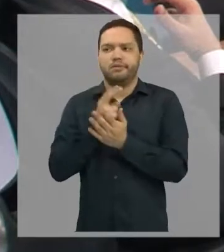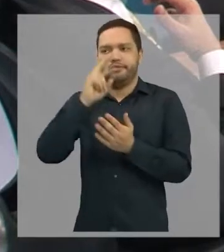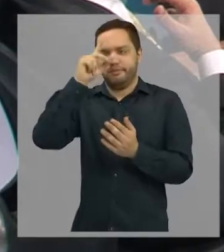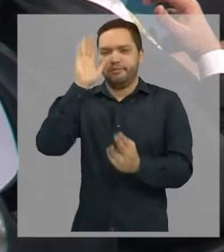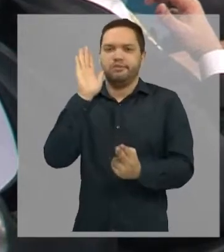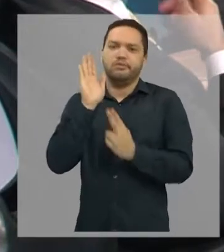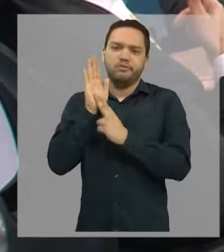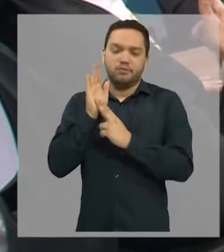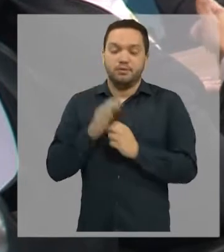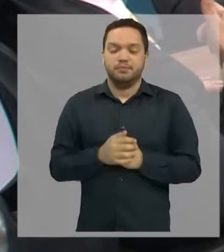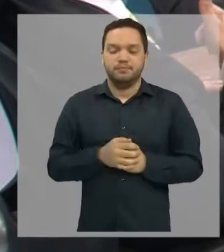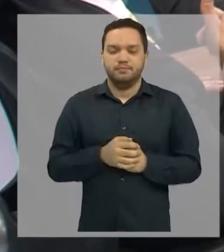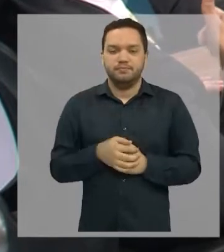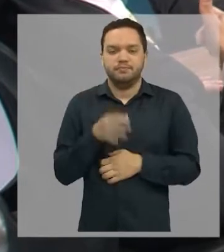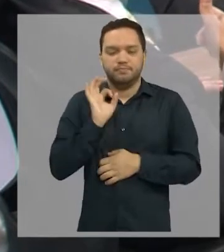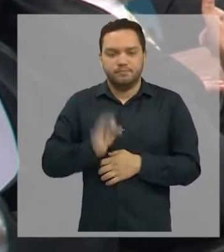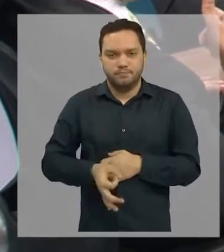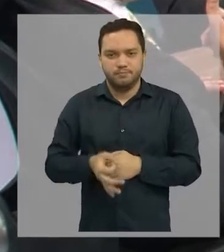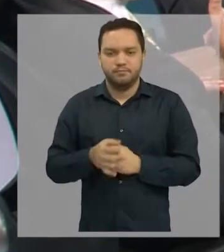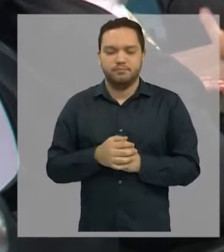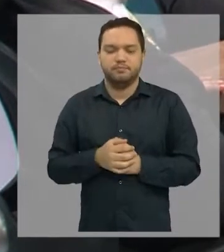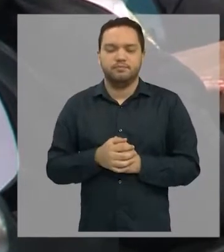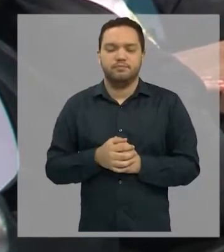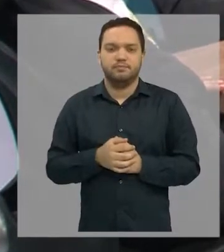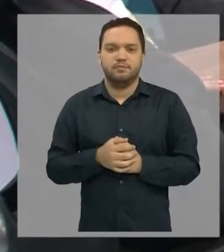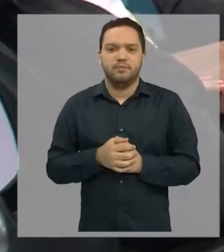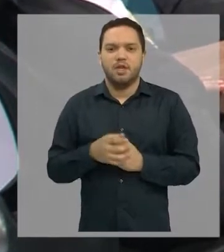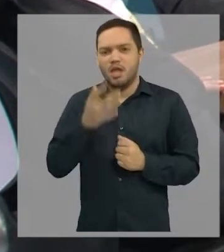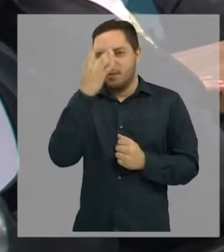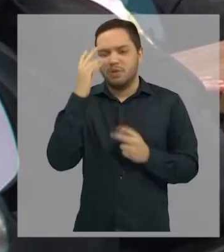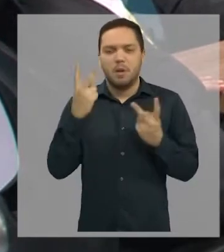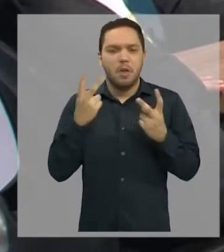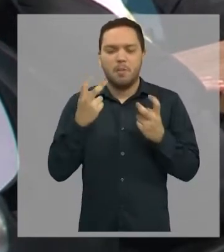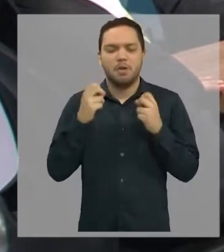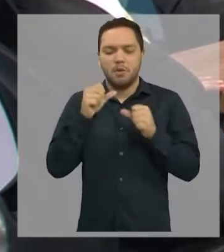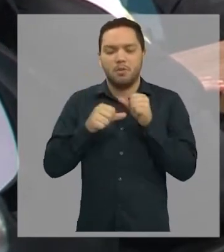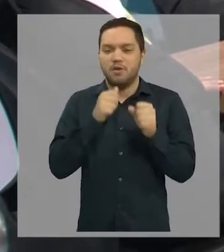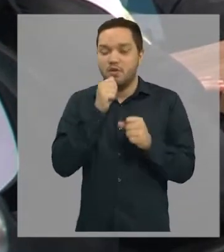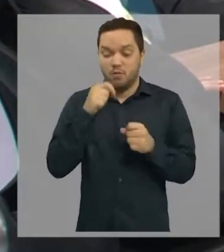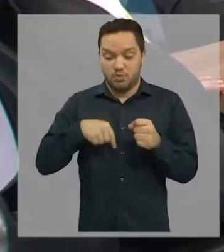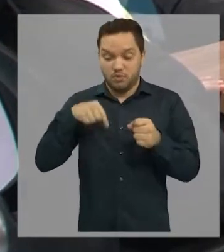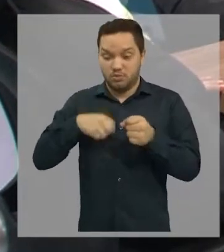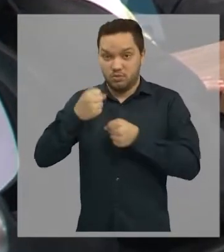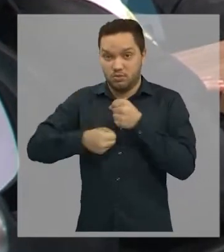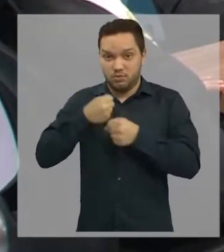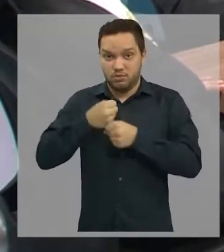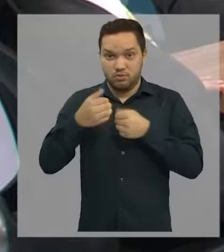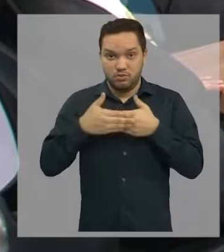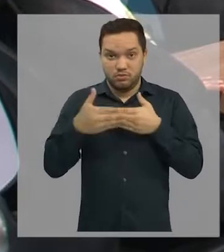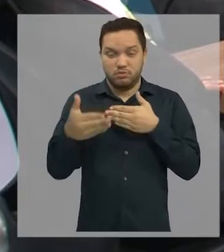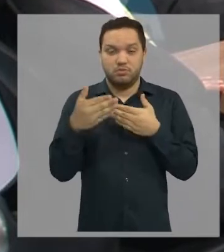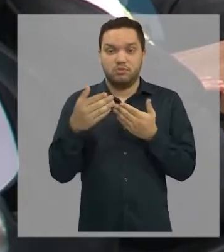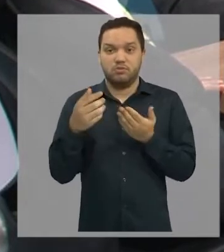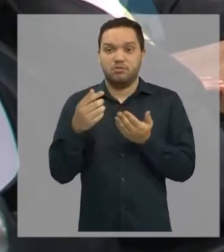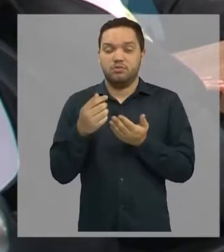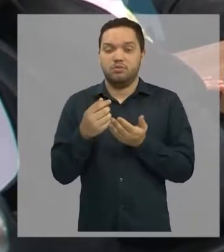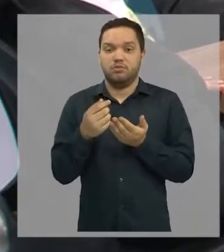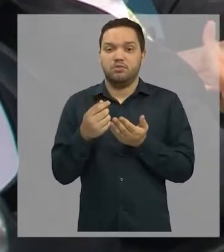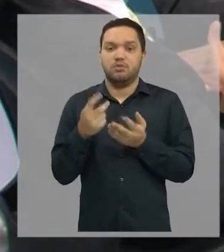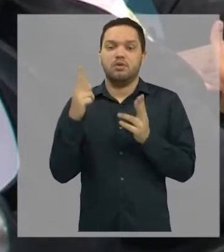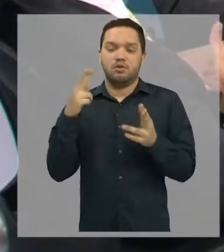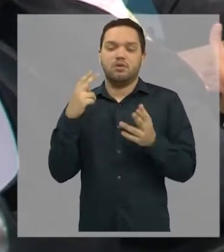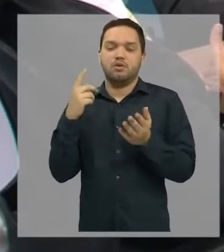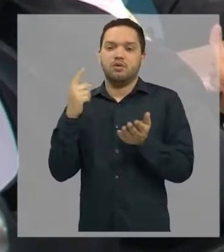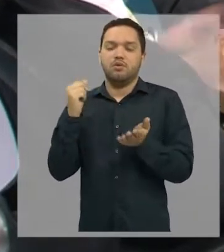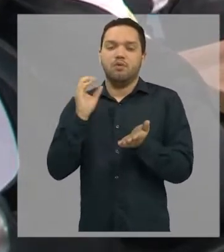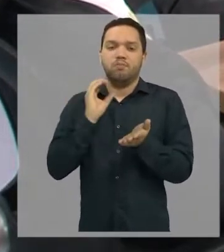reconhece as falhas. Isso até gerou, viu, Reginaldo, uma mudança, Arnaldo, que ninguém percebeu ainda. Por exemplo, esse ano já vai ter um financiamento público,